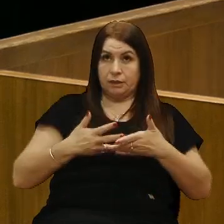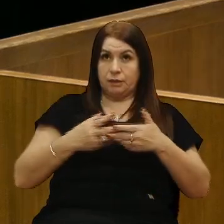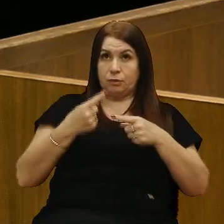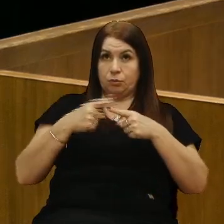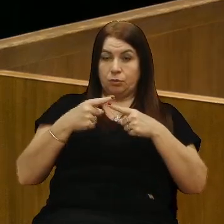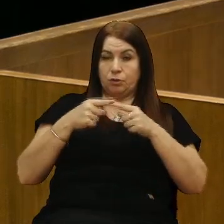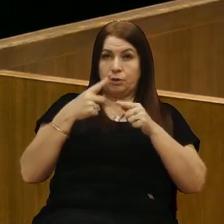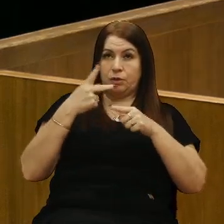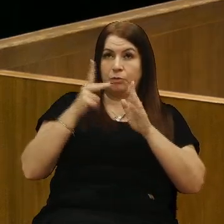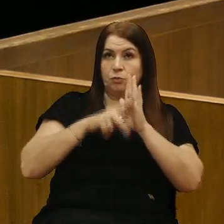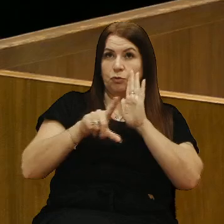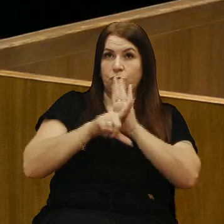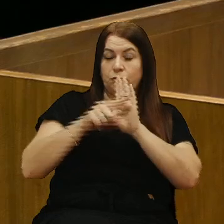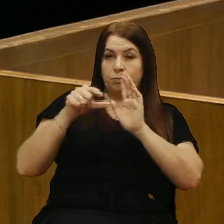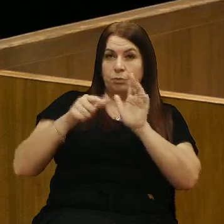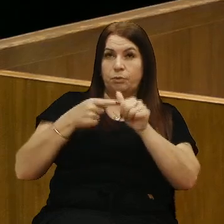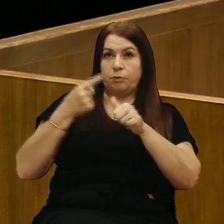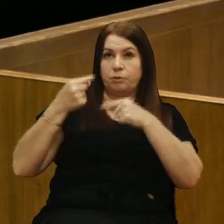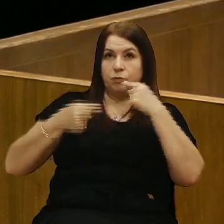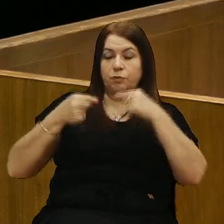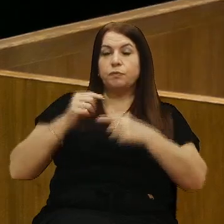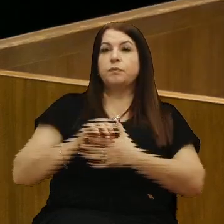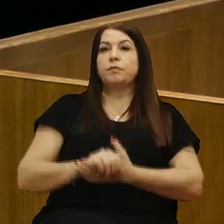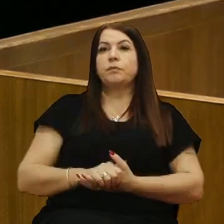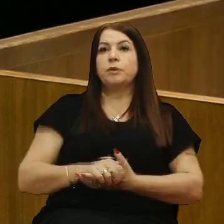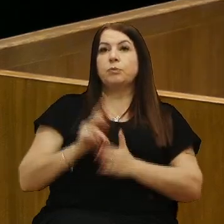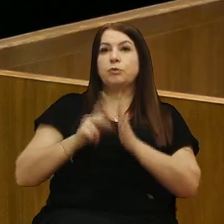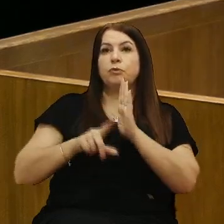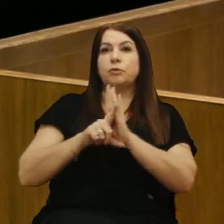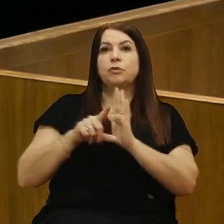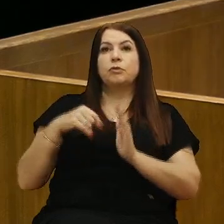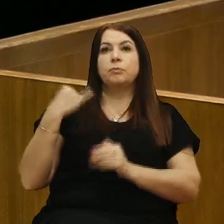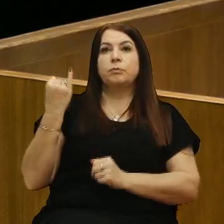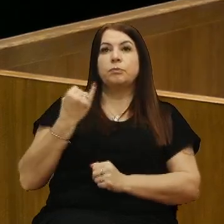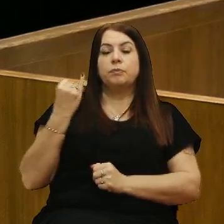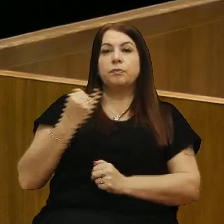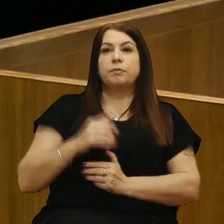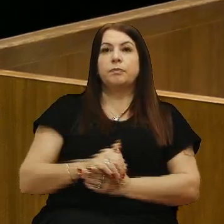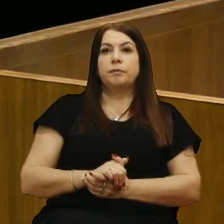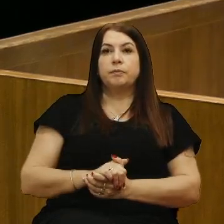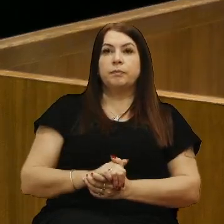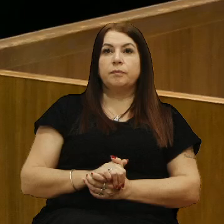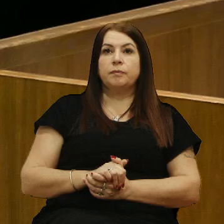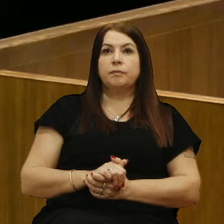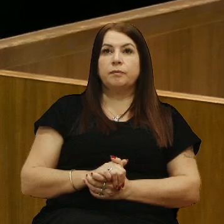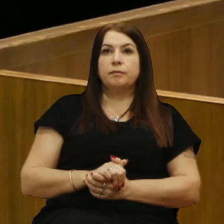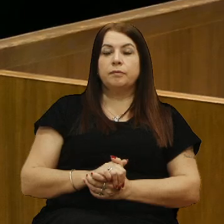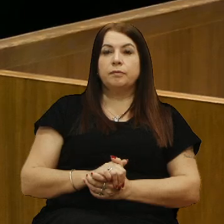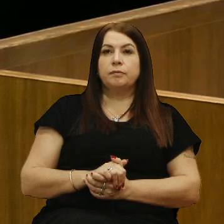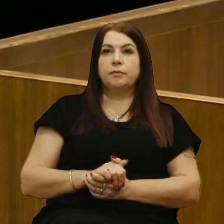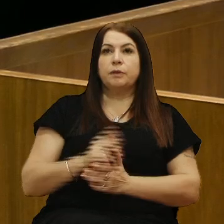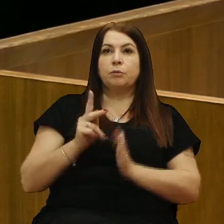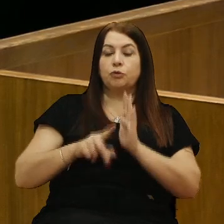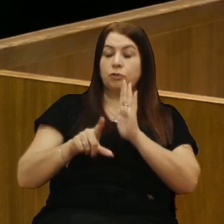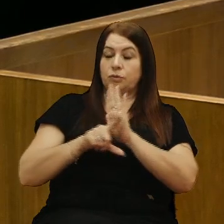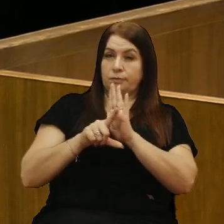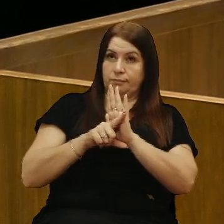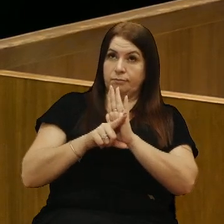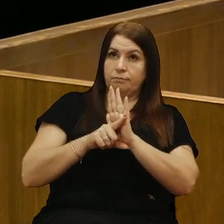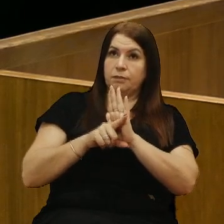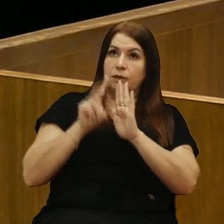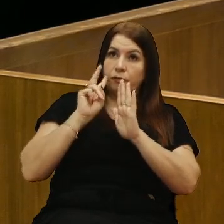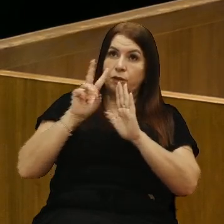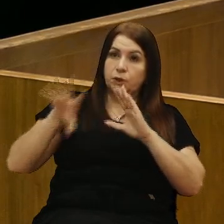desse projeto em primeira discussão. É um projeto muito importante. O projeto de lei